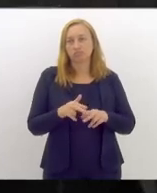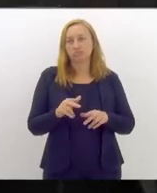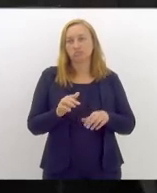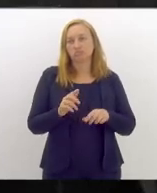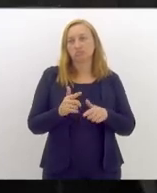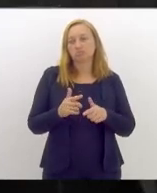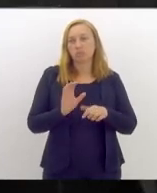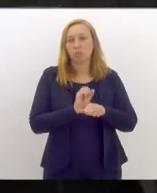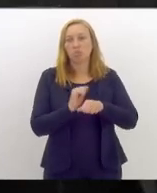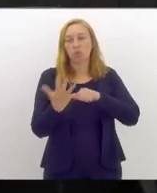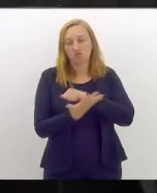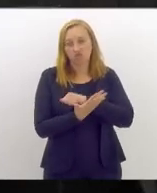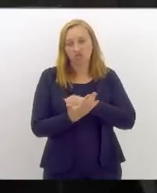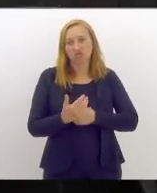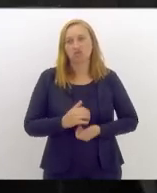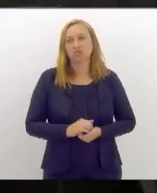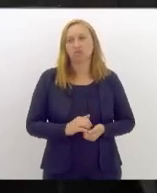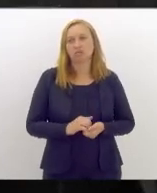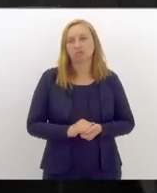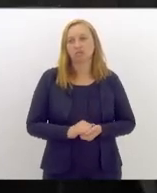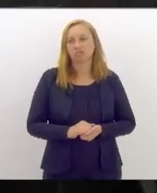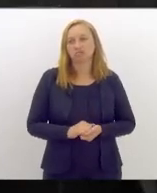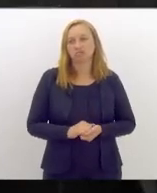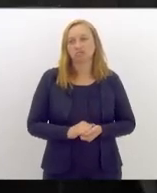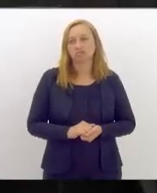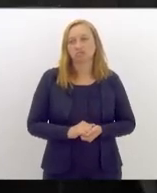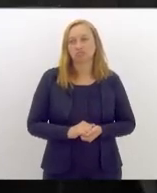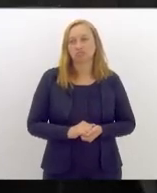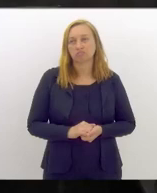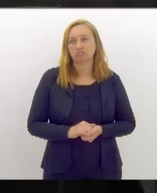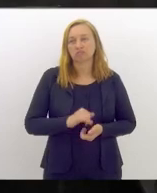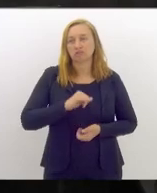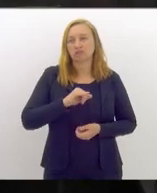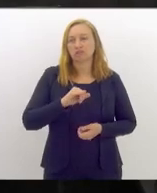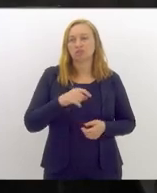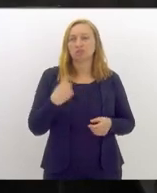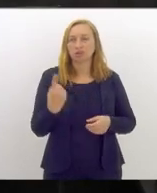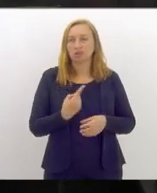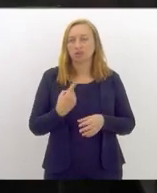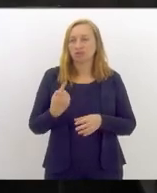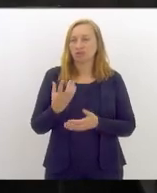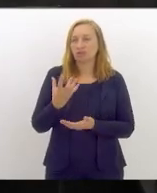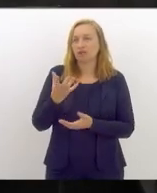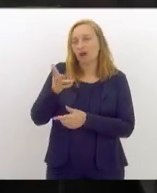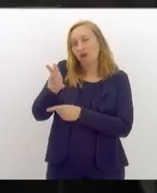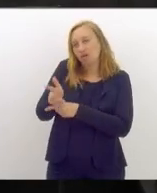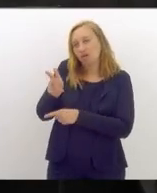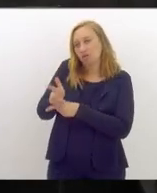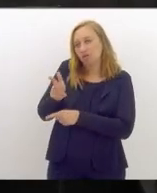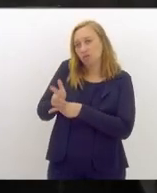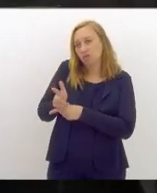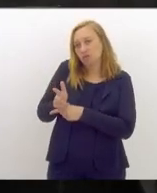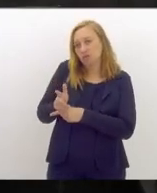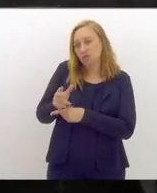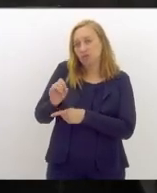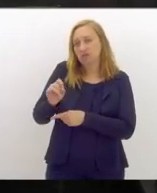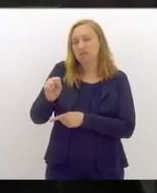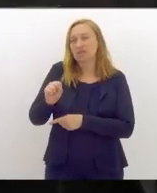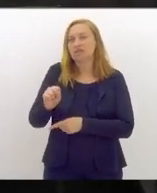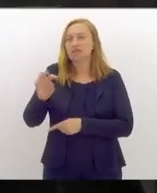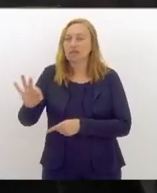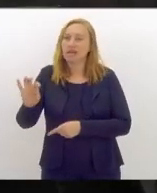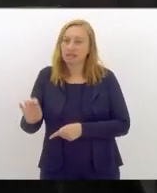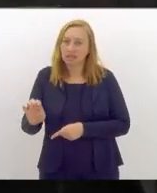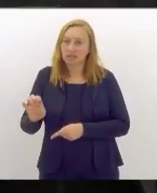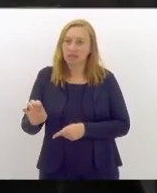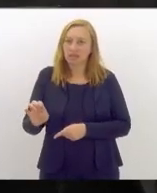durante o nosso set do jogo ele tá filmando o jogo ele morreu no 7 teve